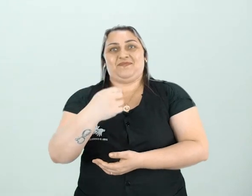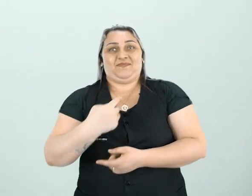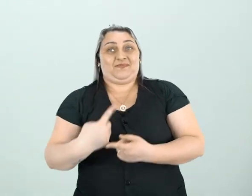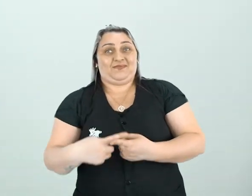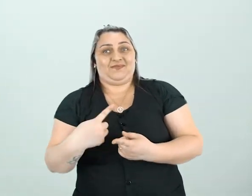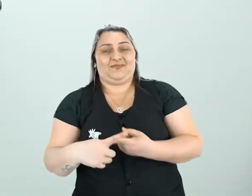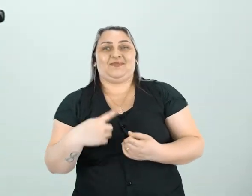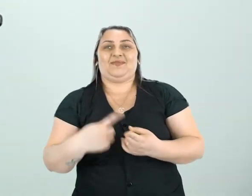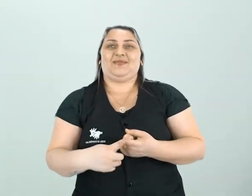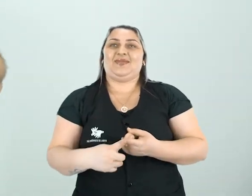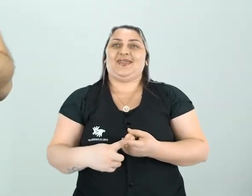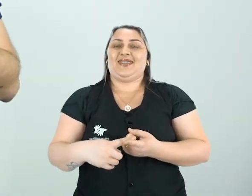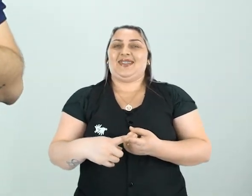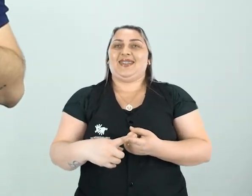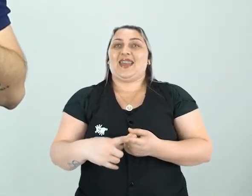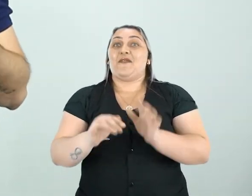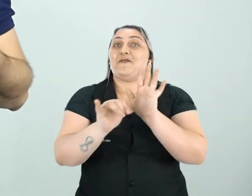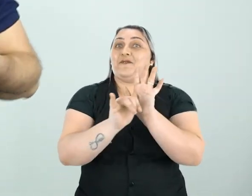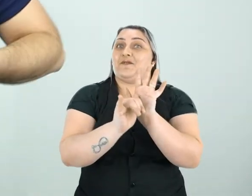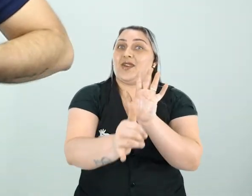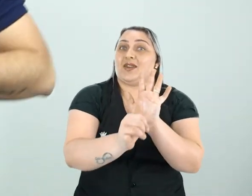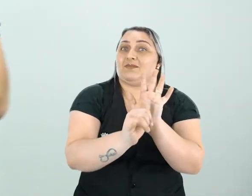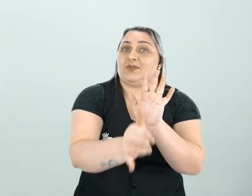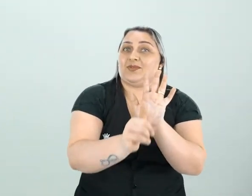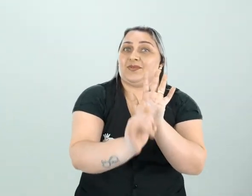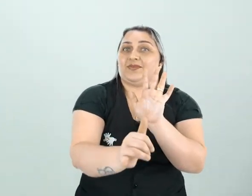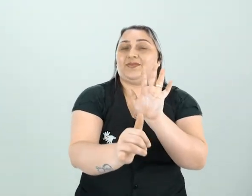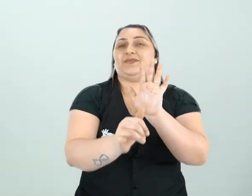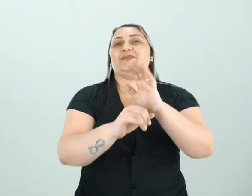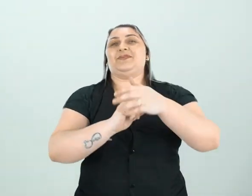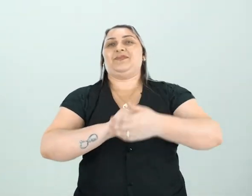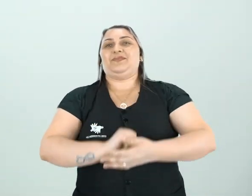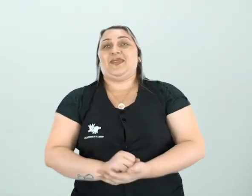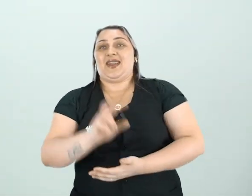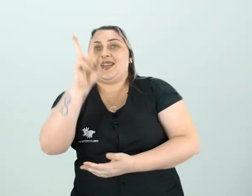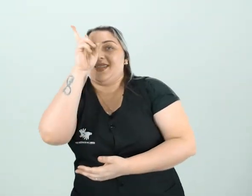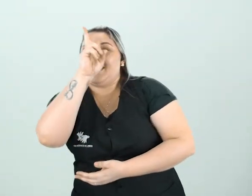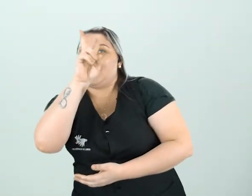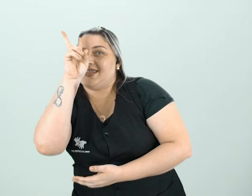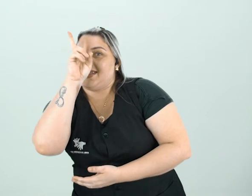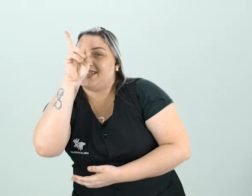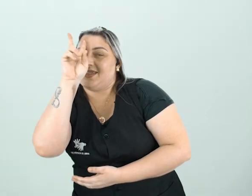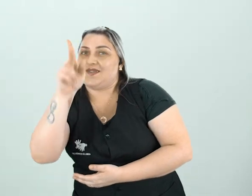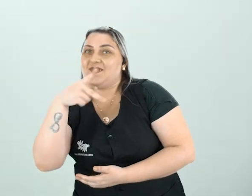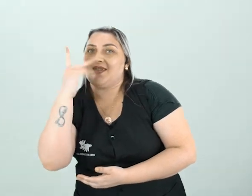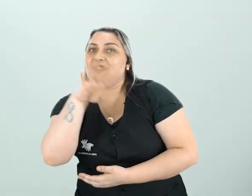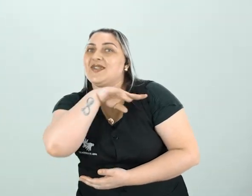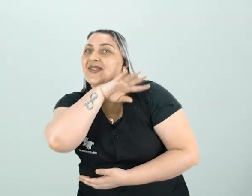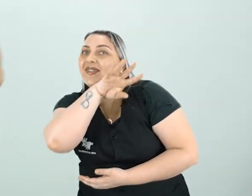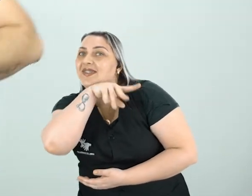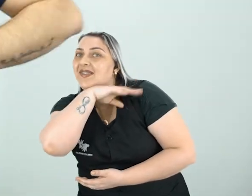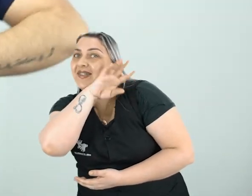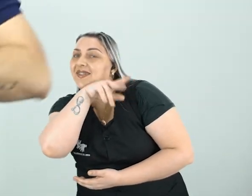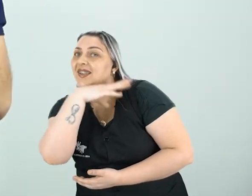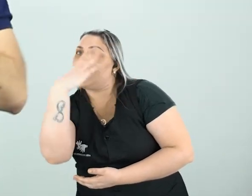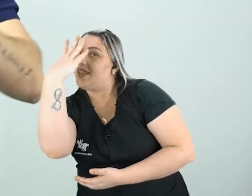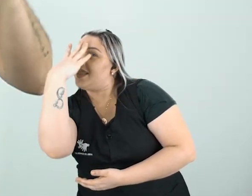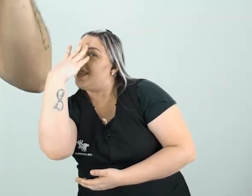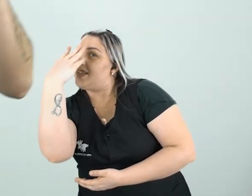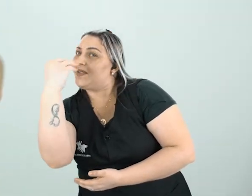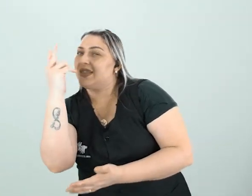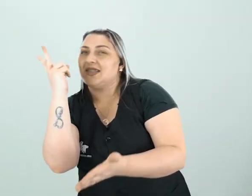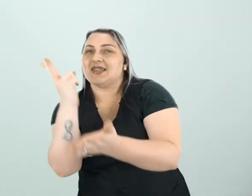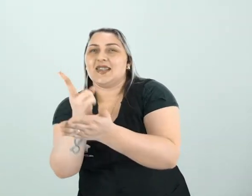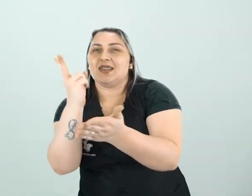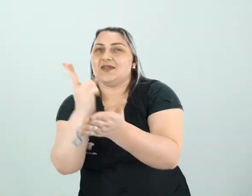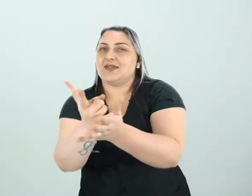porque é uma fábula. Lembra que nós falamos, né, com os animais? E a raposa, sempre